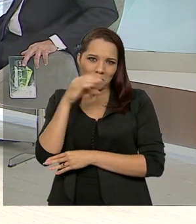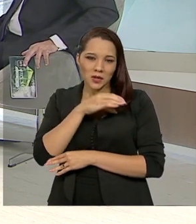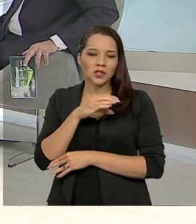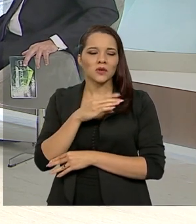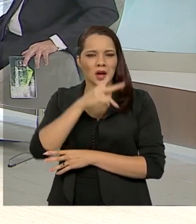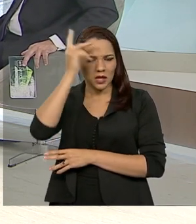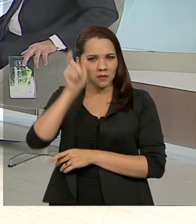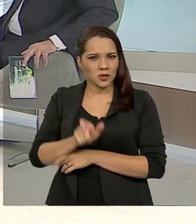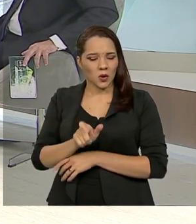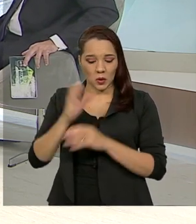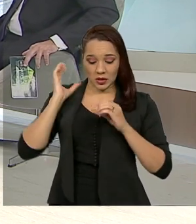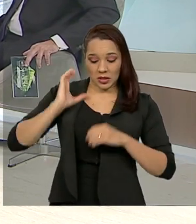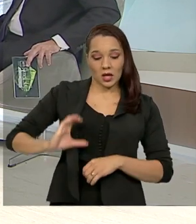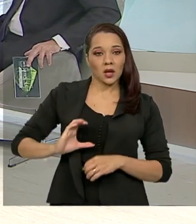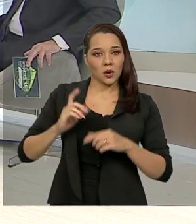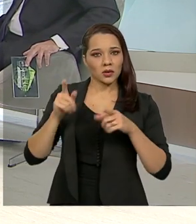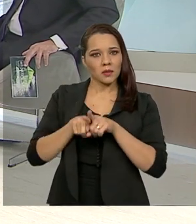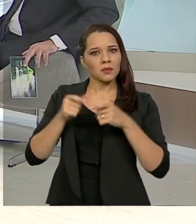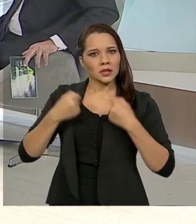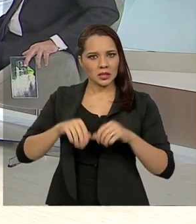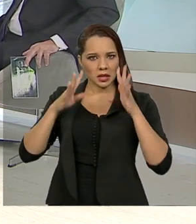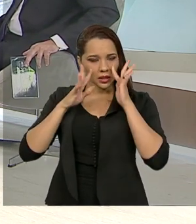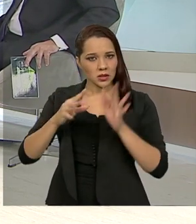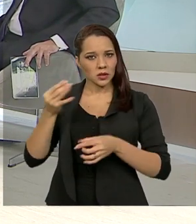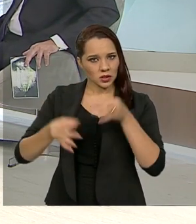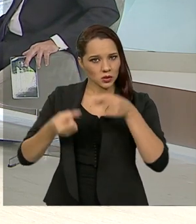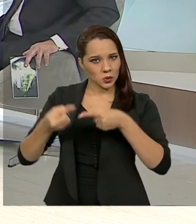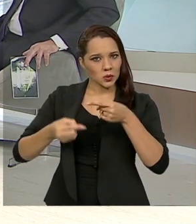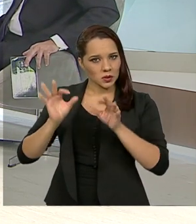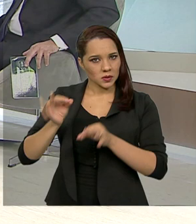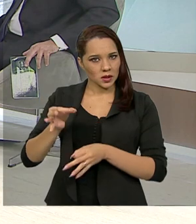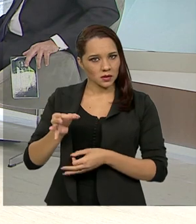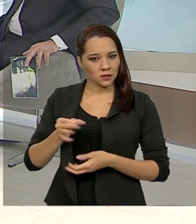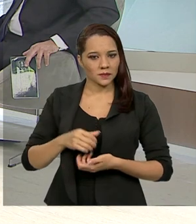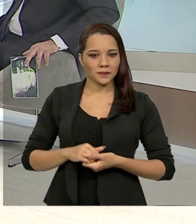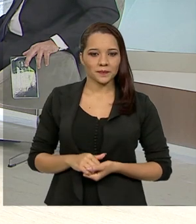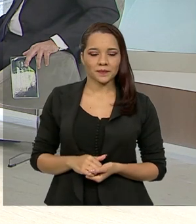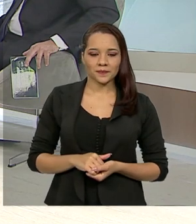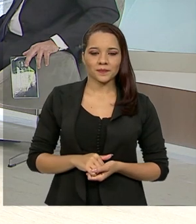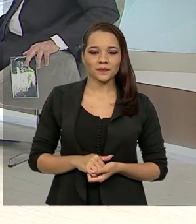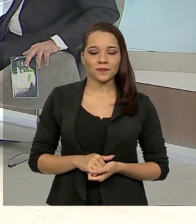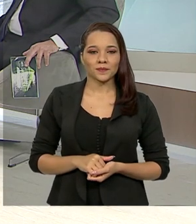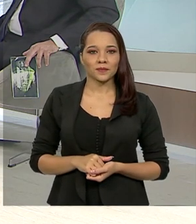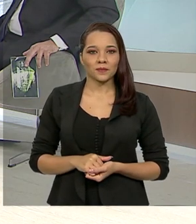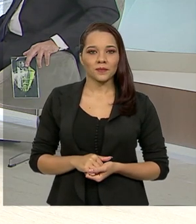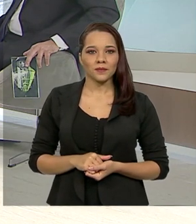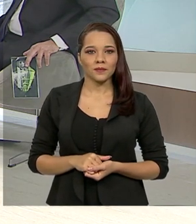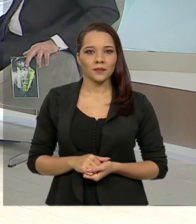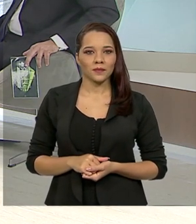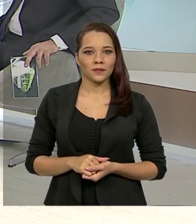As pessoas também, o cidadão tem que prestar atenção nessa discussão, né? Aproveitando assim a sua didática, bem rapidinho.